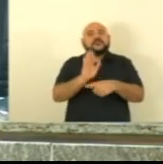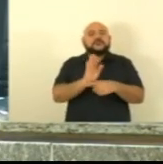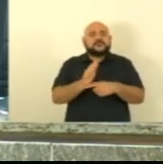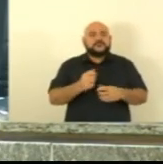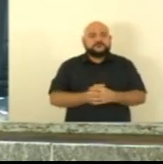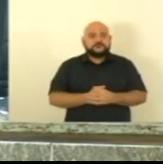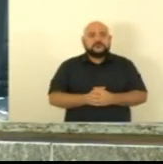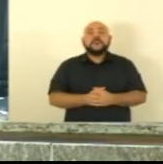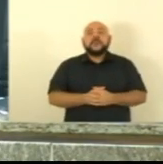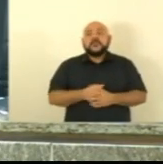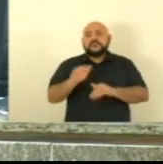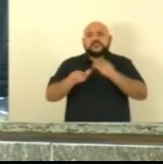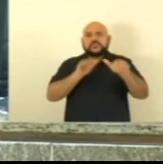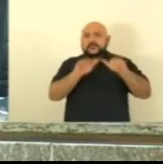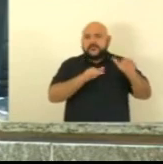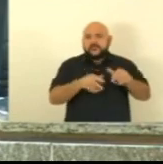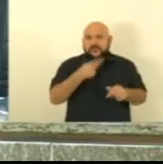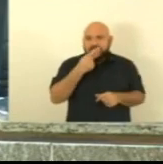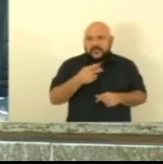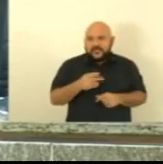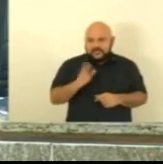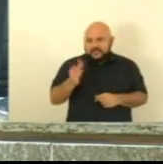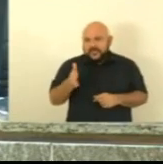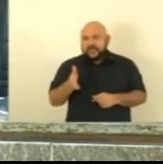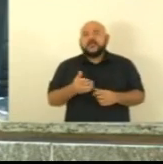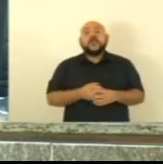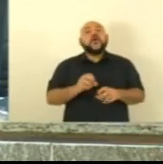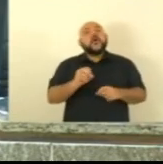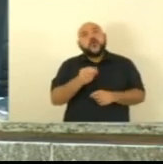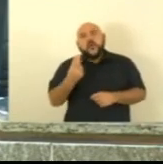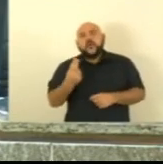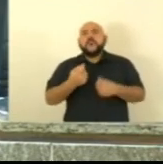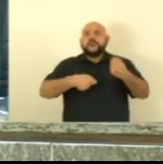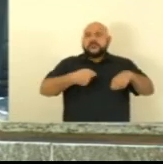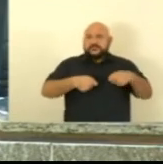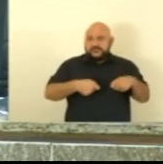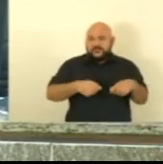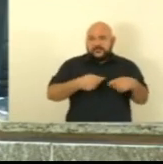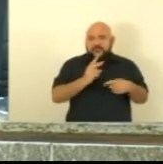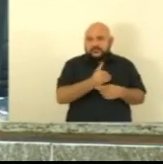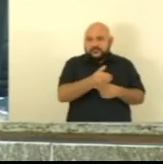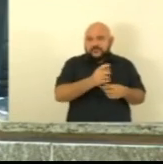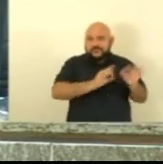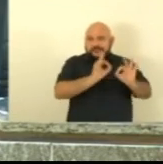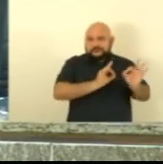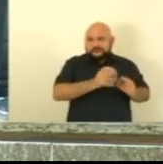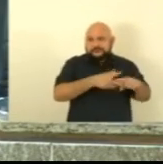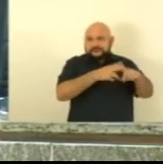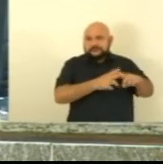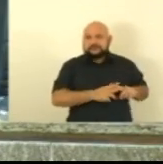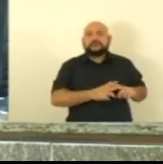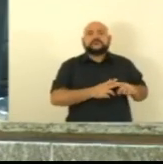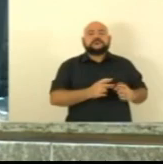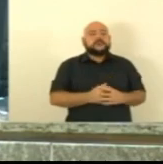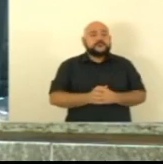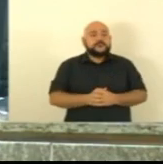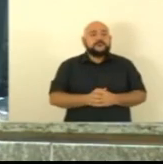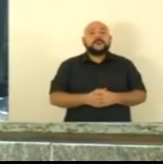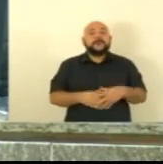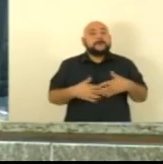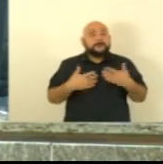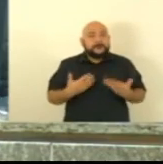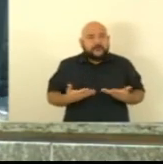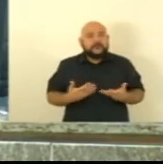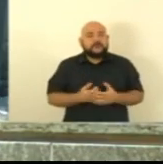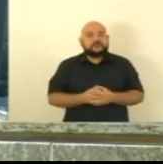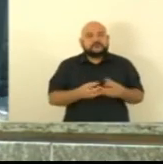oral à matéria. Eu pergunto se já está em condições ou se vai se prevalecer do prazo. Presidente, vou devolver o projeto